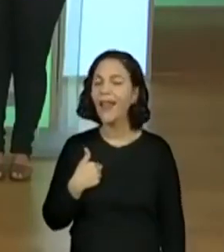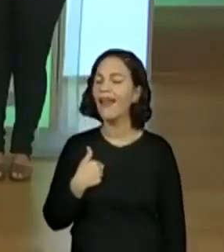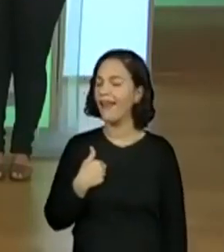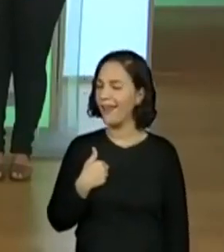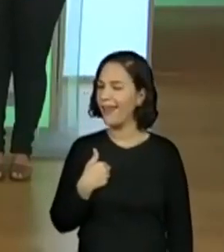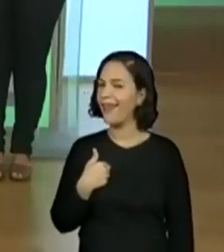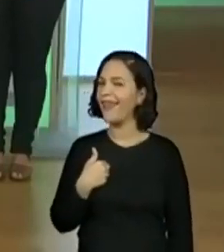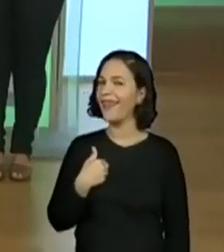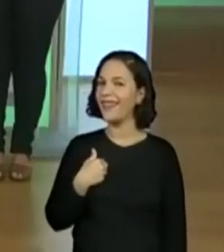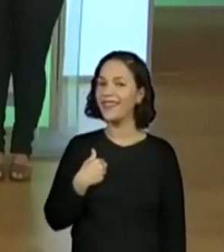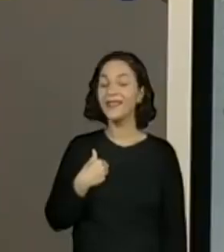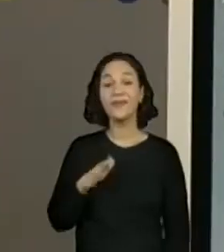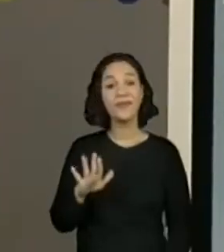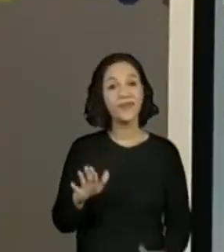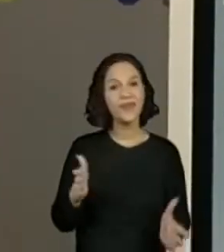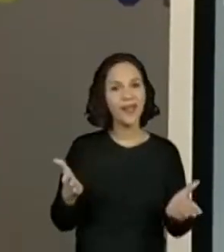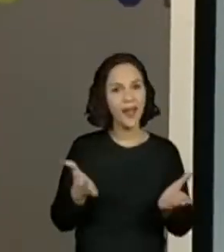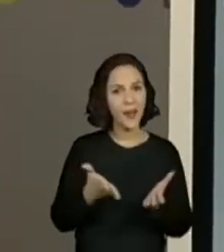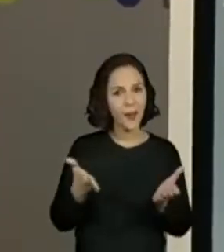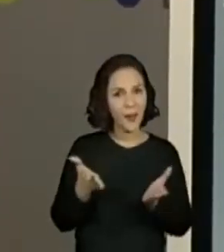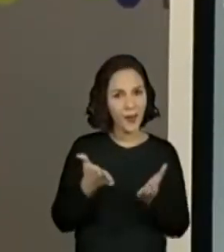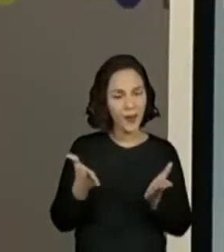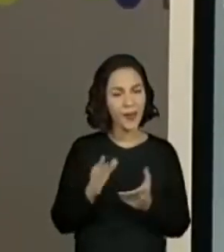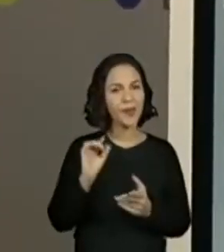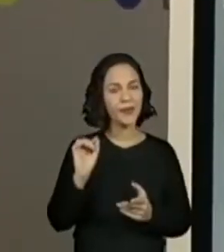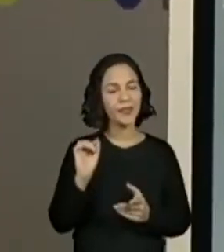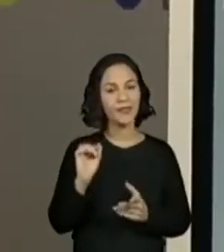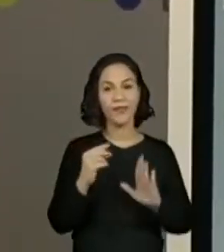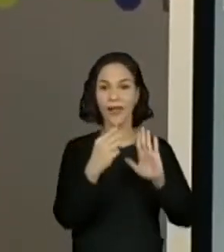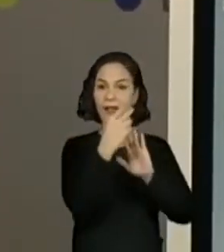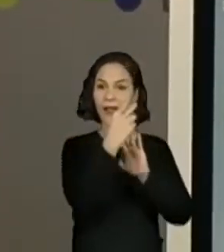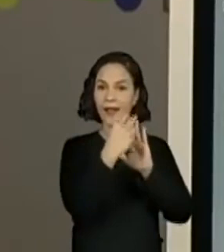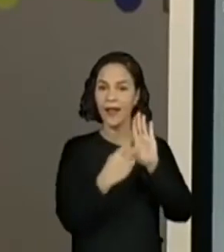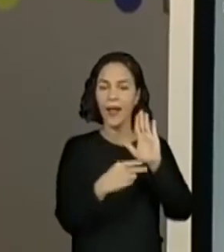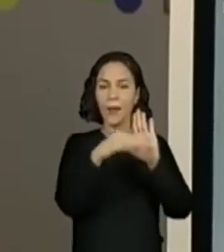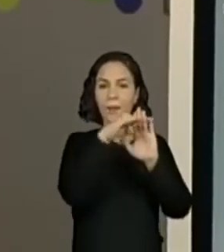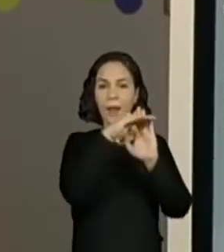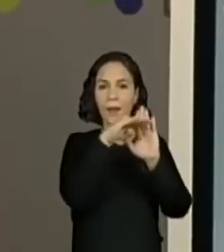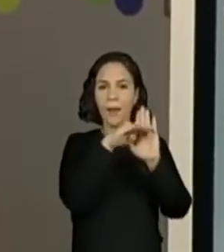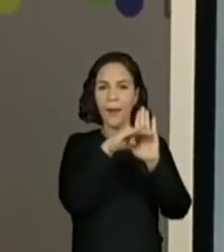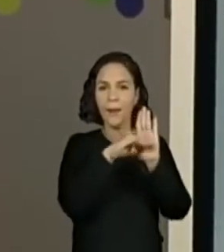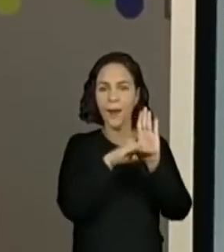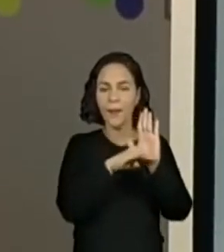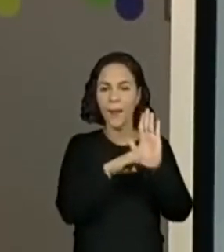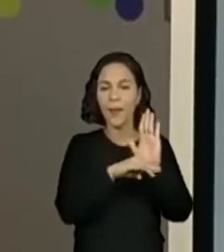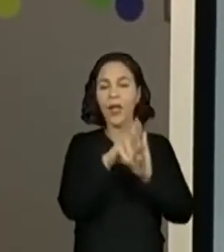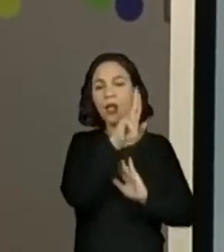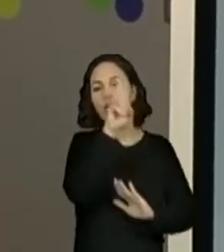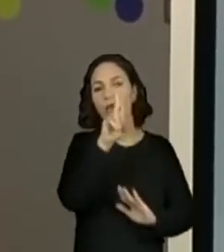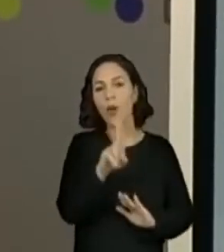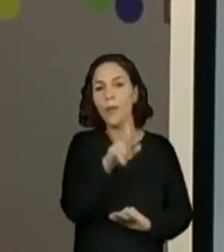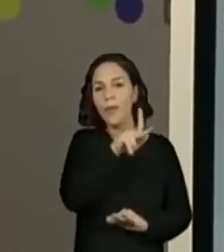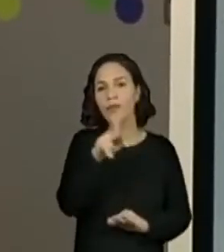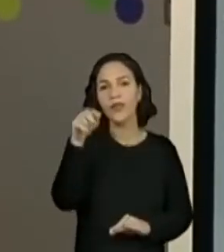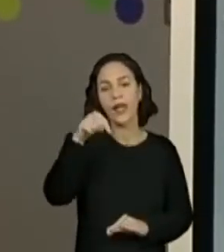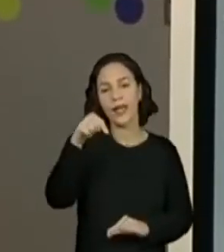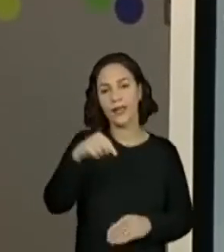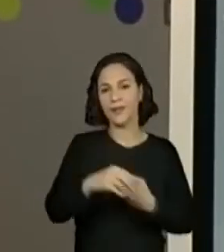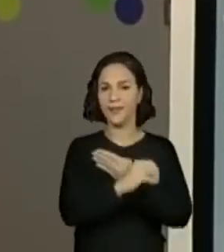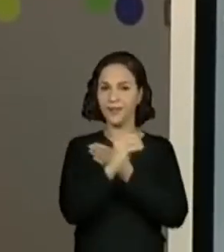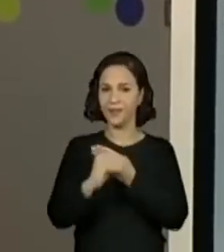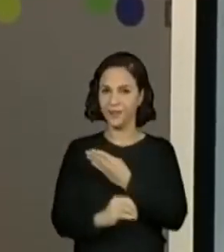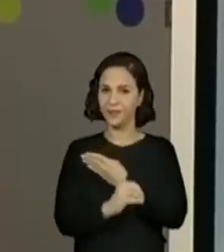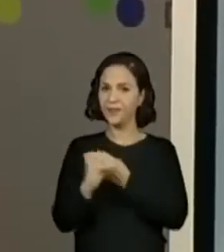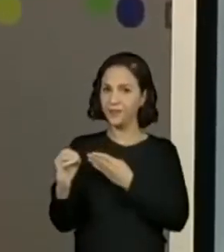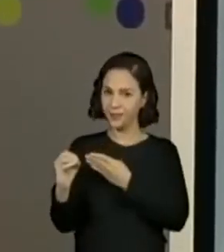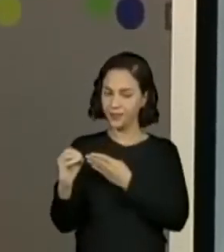agora, que tal a gente ler a lista dos nomes dos professores aqui do Centro de Mídias? A gente vai pedir primeiro para colocar